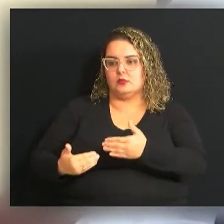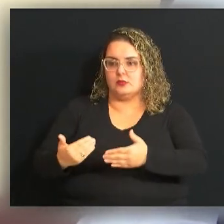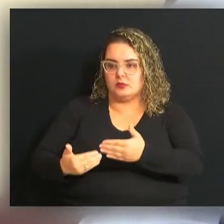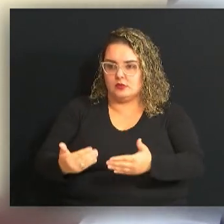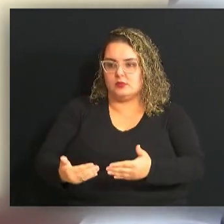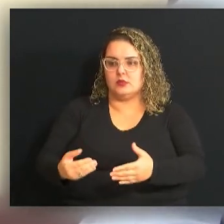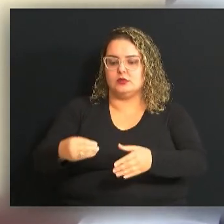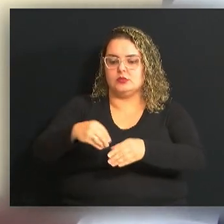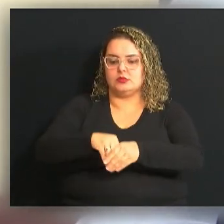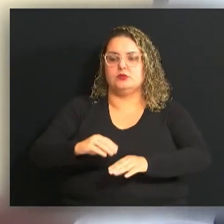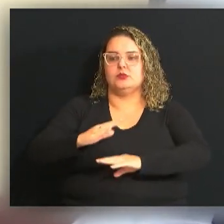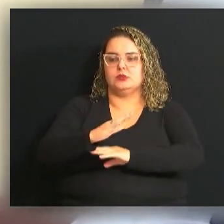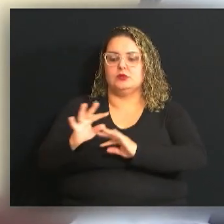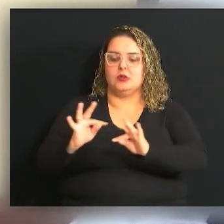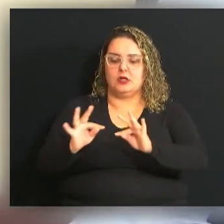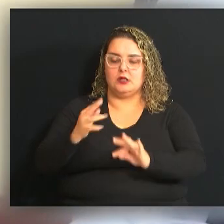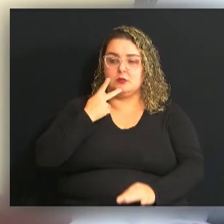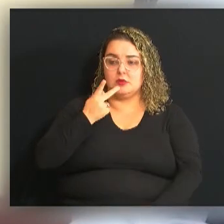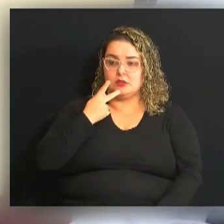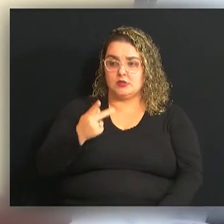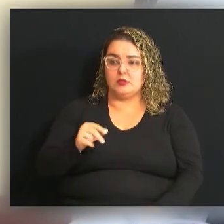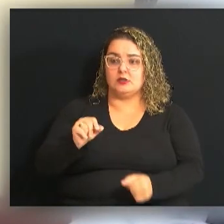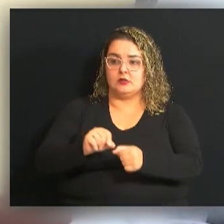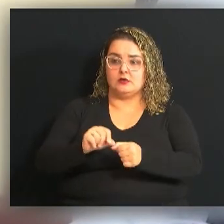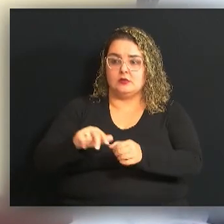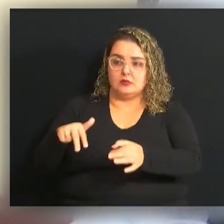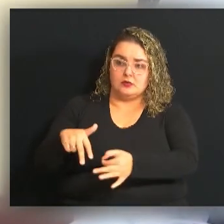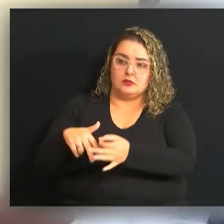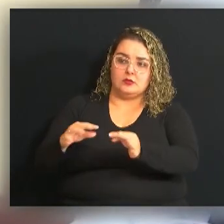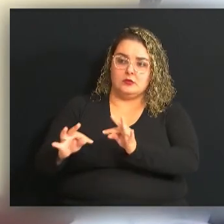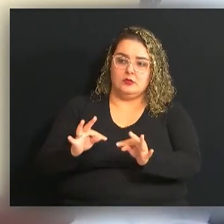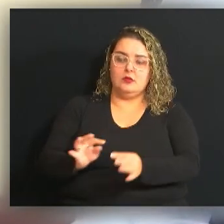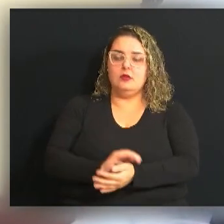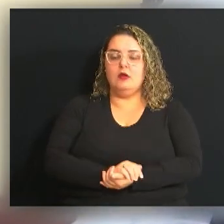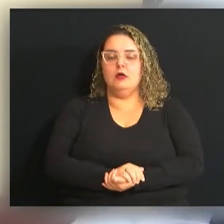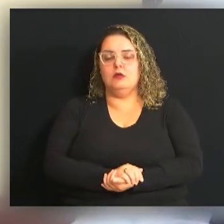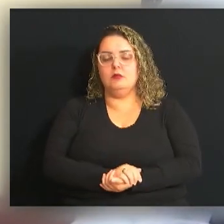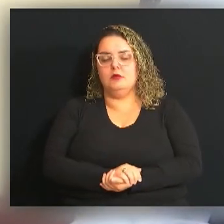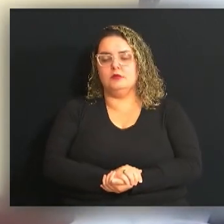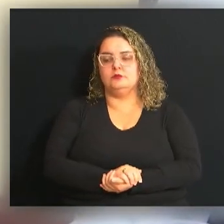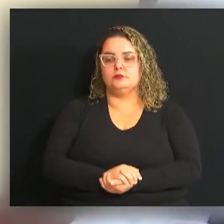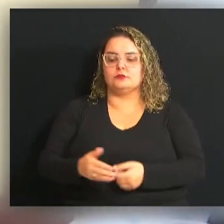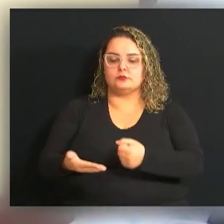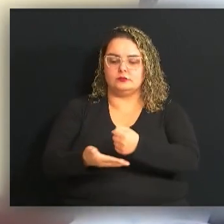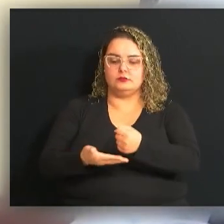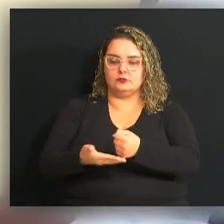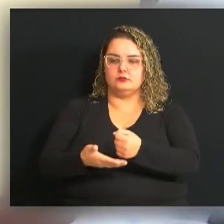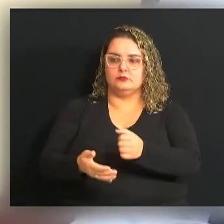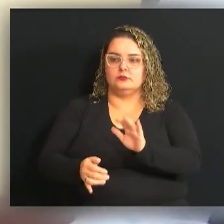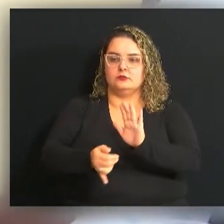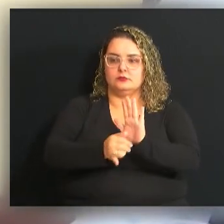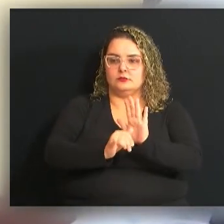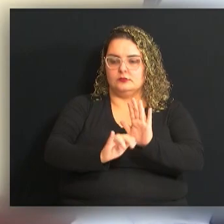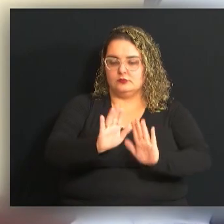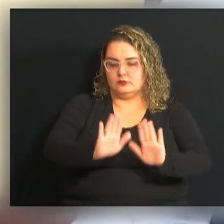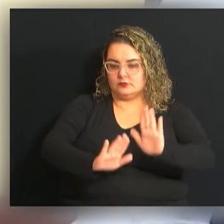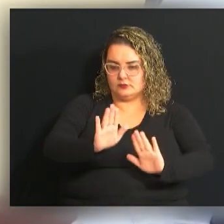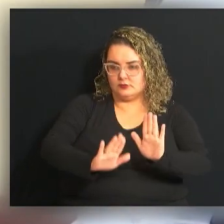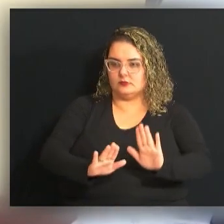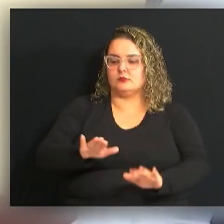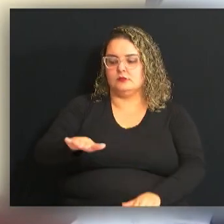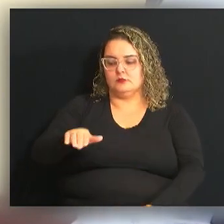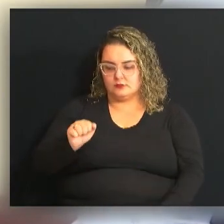de transmissão que foi alugado neste ano pela Câmara. Além do vereador Paulo Gaspar, que preside a CPI, a comissão é